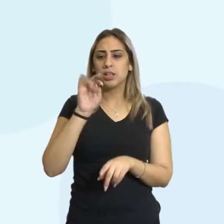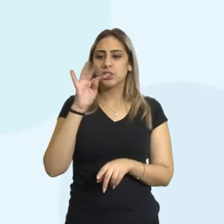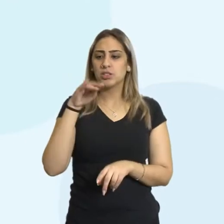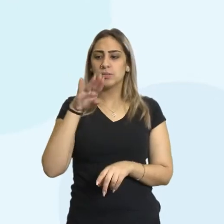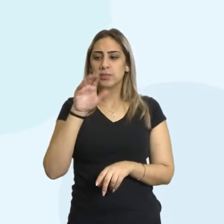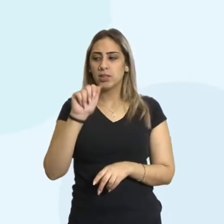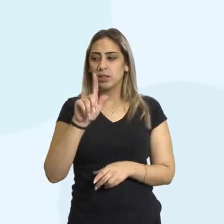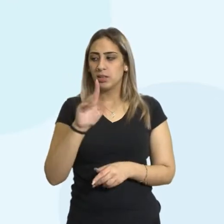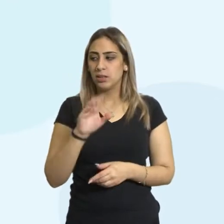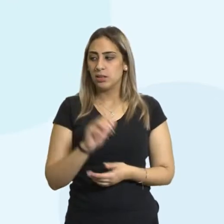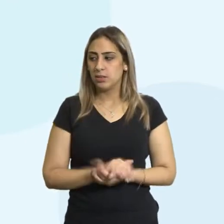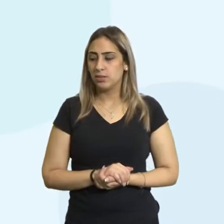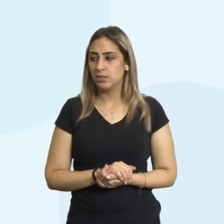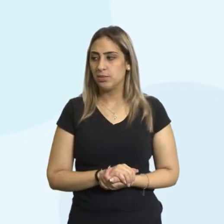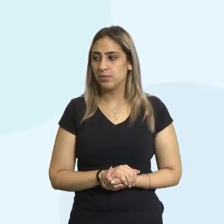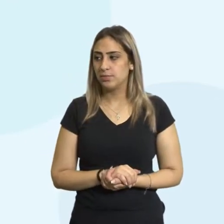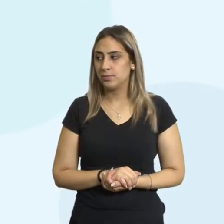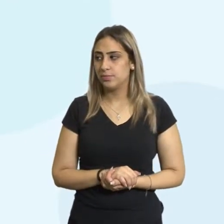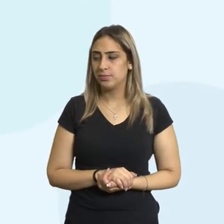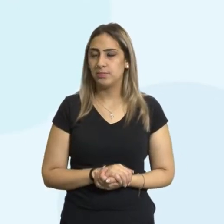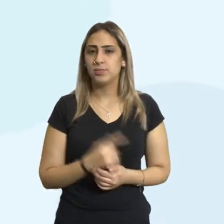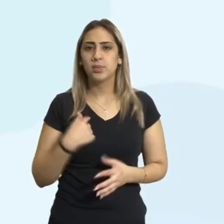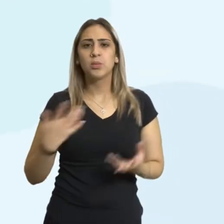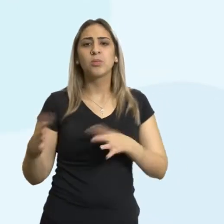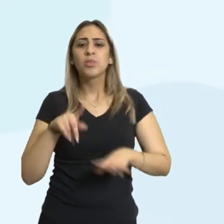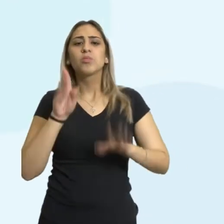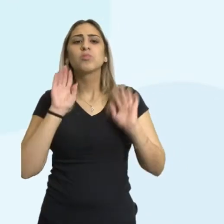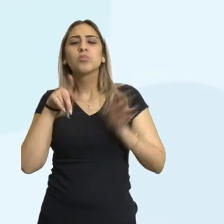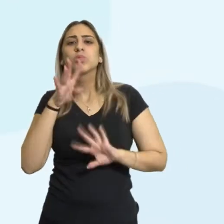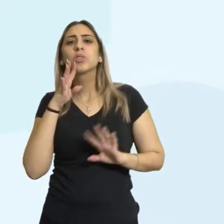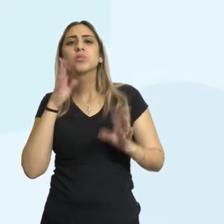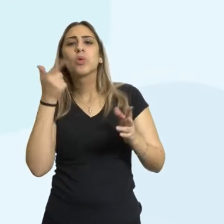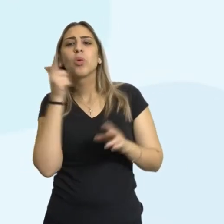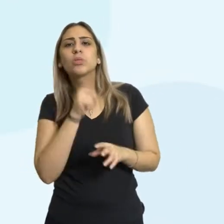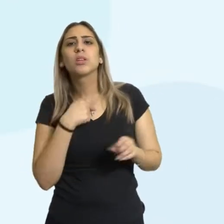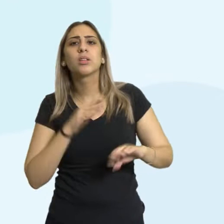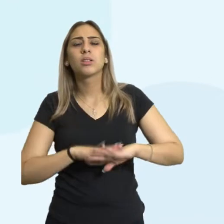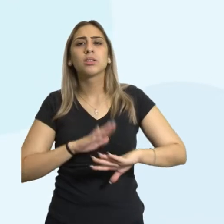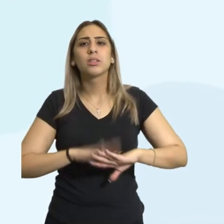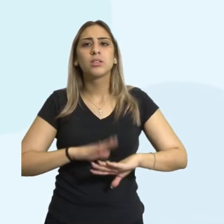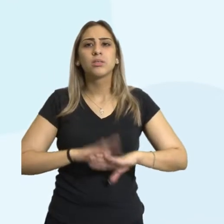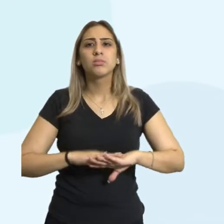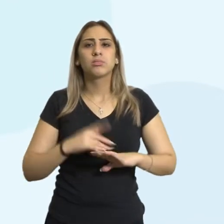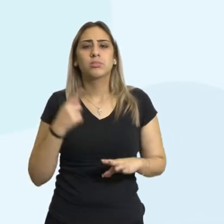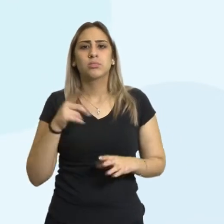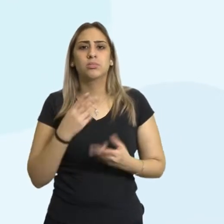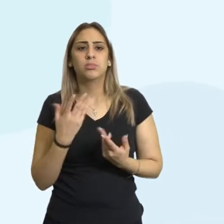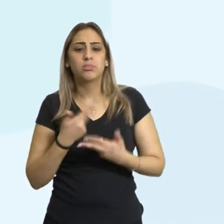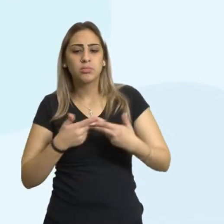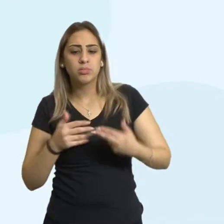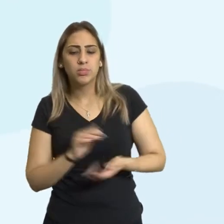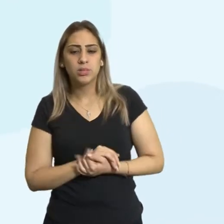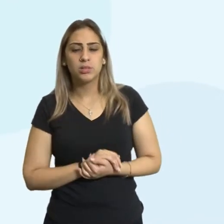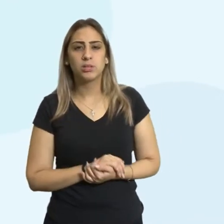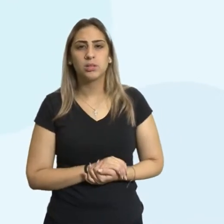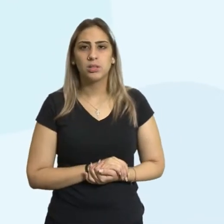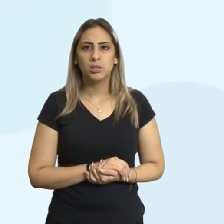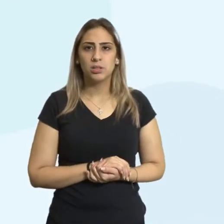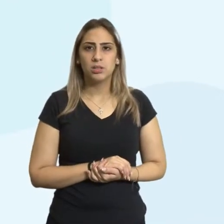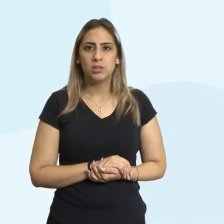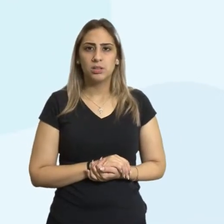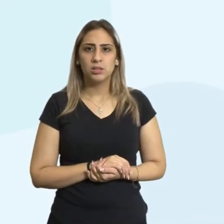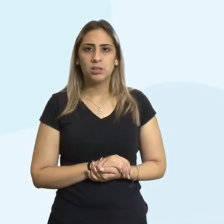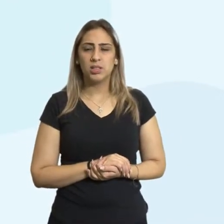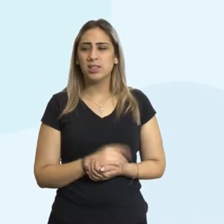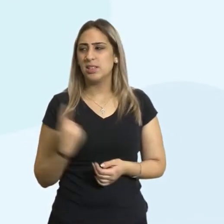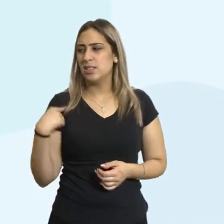vão trazer os Ídolos e tudo mais lá que movimento Será que vocês conseguem fazer da Rebeca ou algo assim é obviamente eles vão